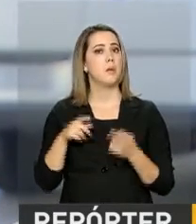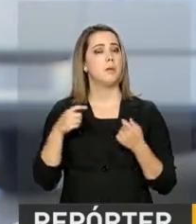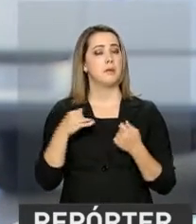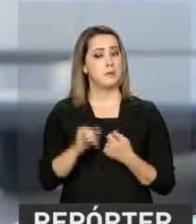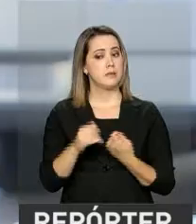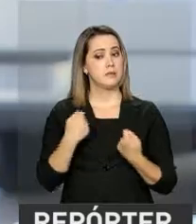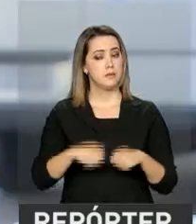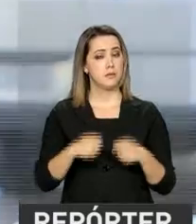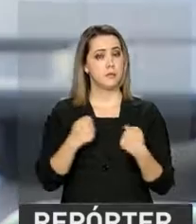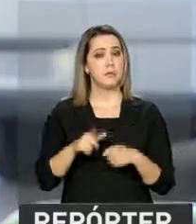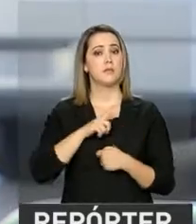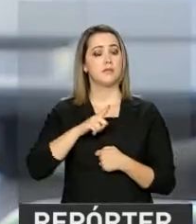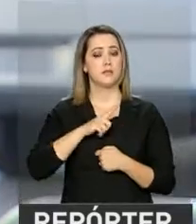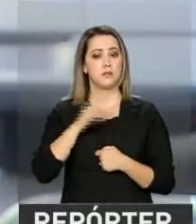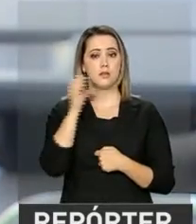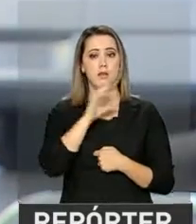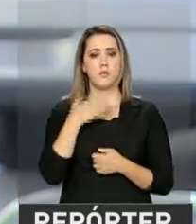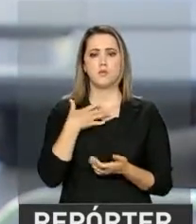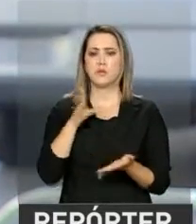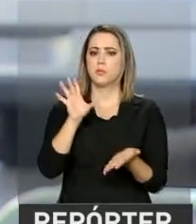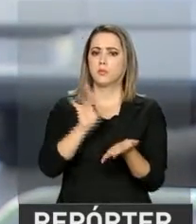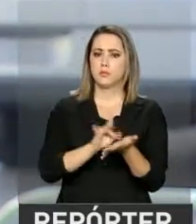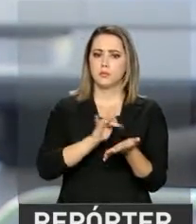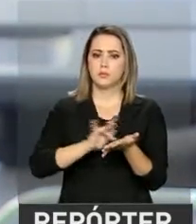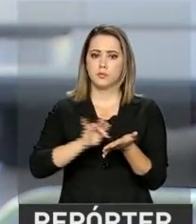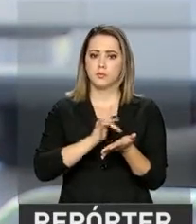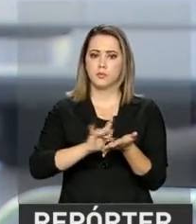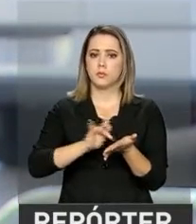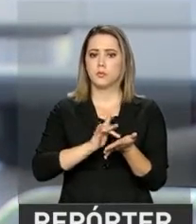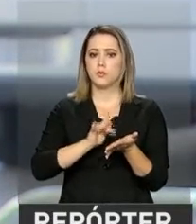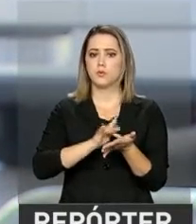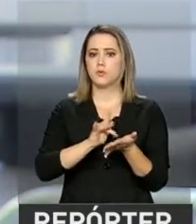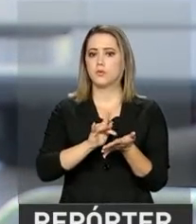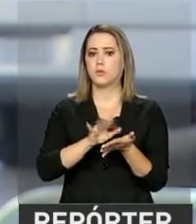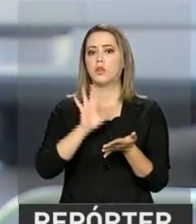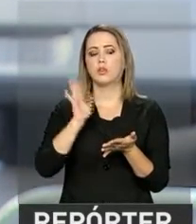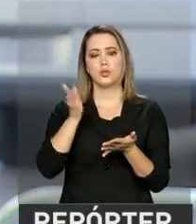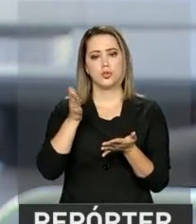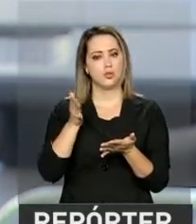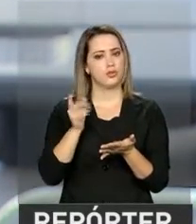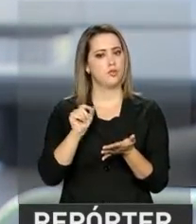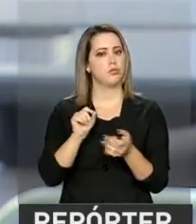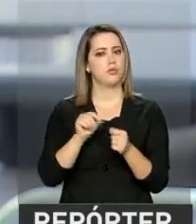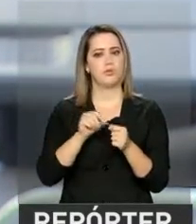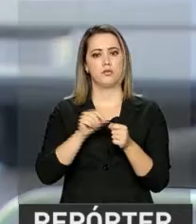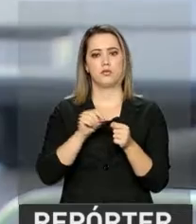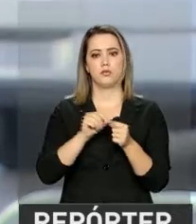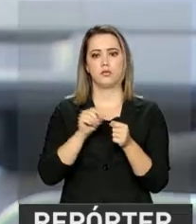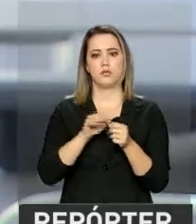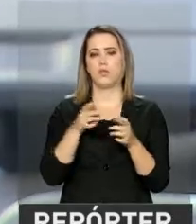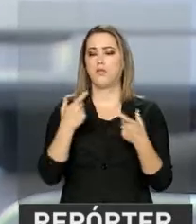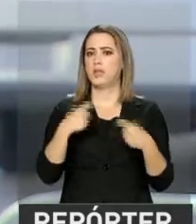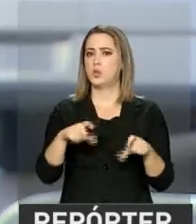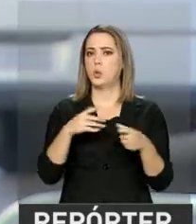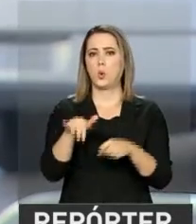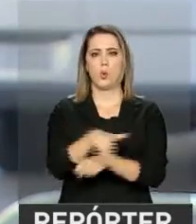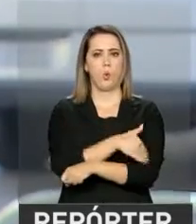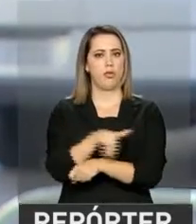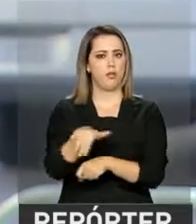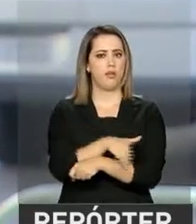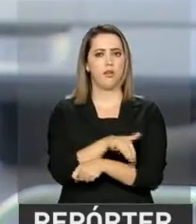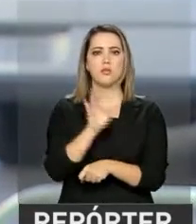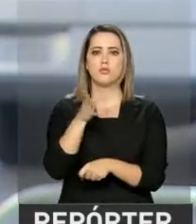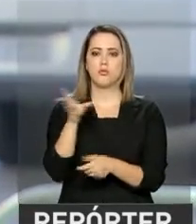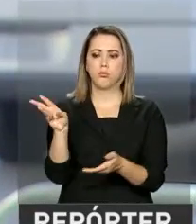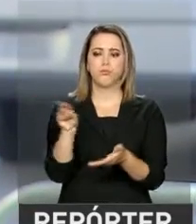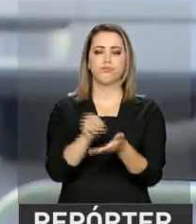do servidor você clica no aplicativo já consegue fazer só a sua coloca coloca o endereço e